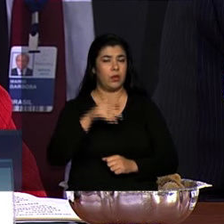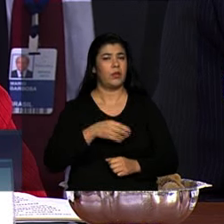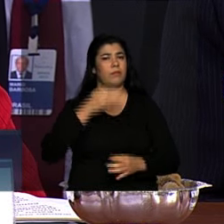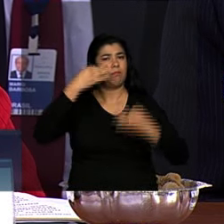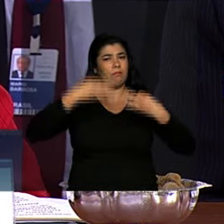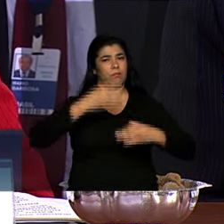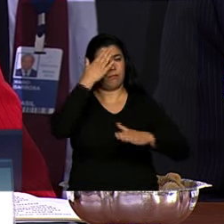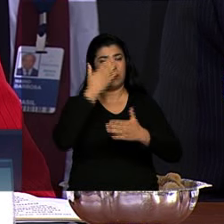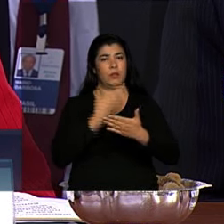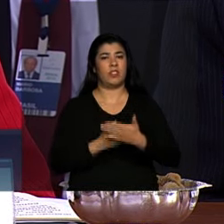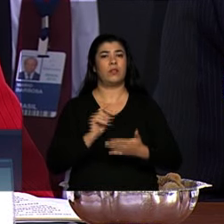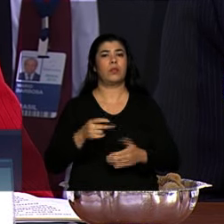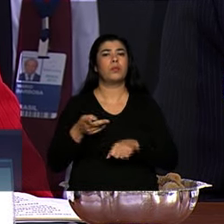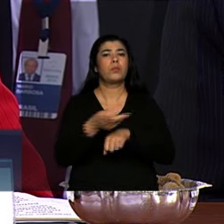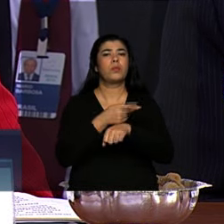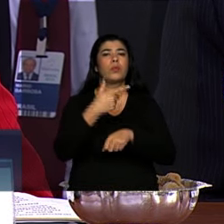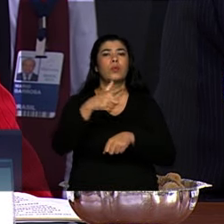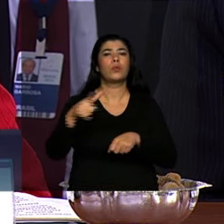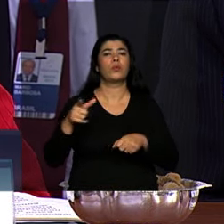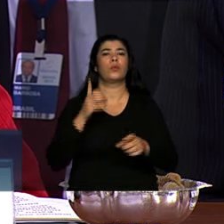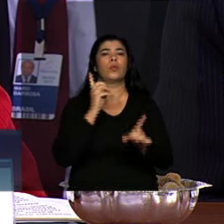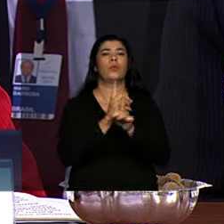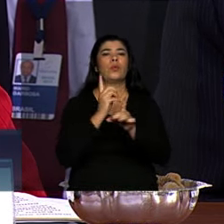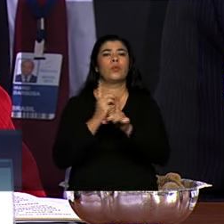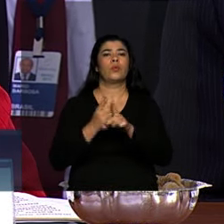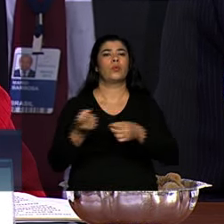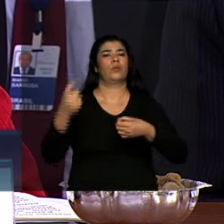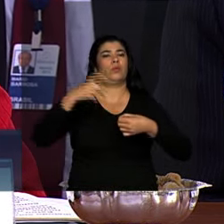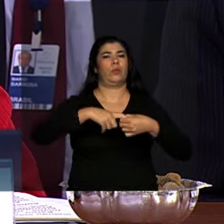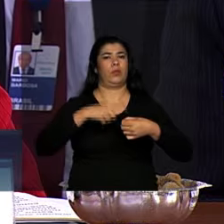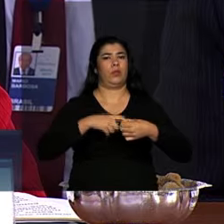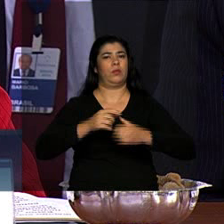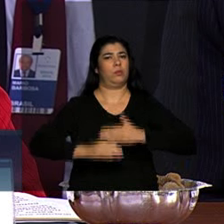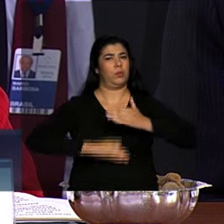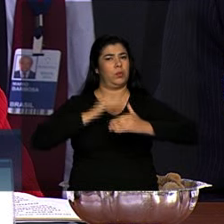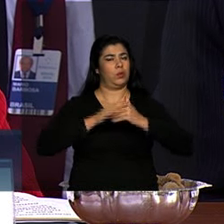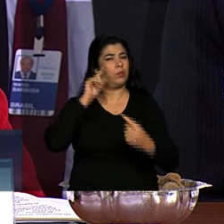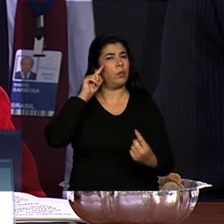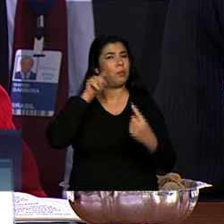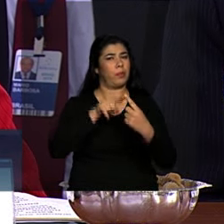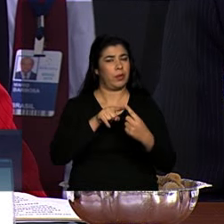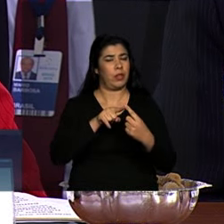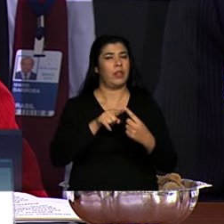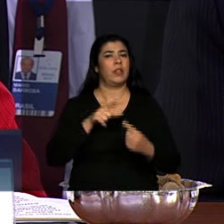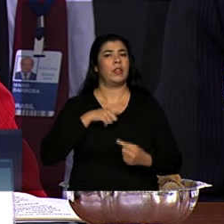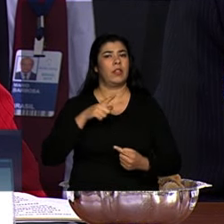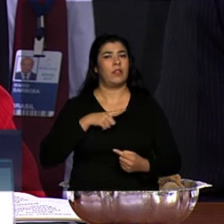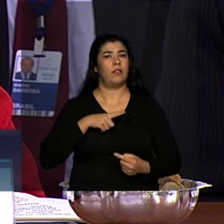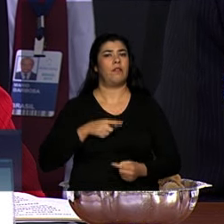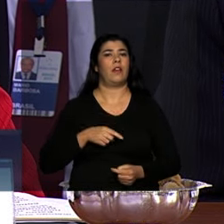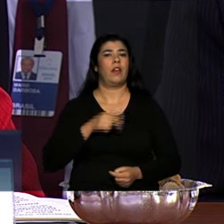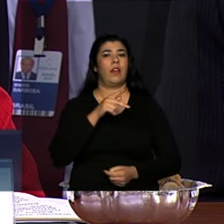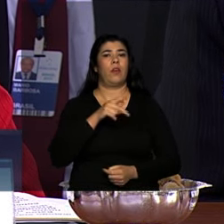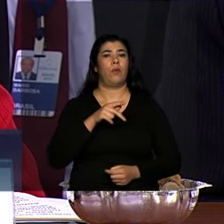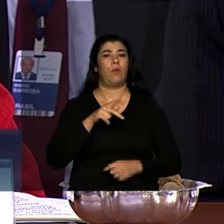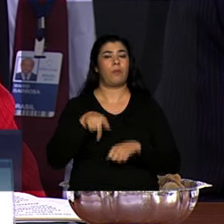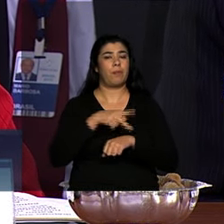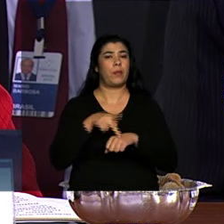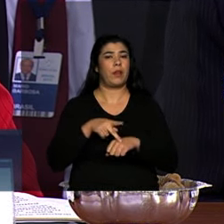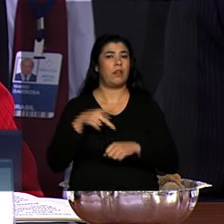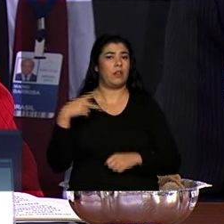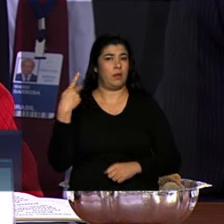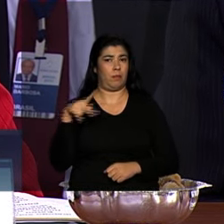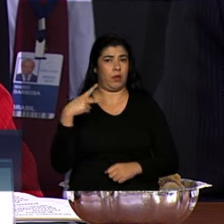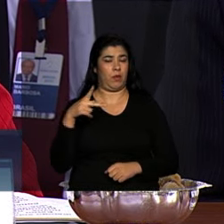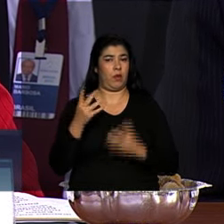continuará a ser prioridade do Mercosul durante a presidência pro tempore do Paraguai e